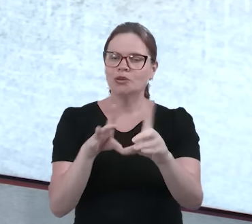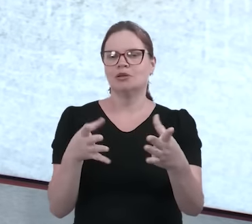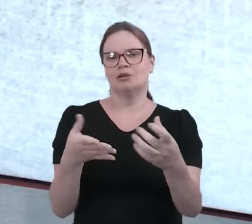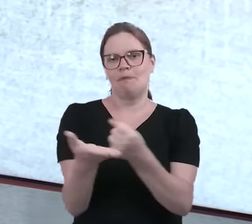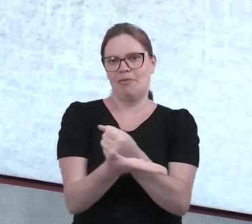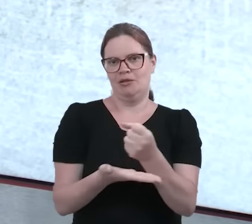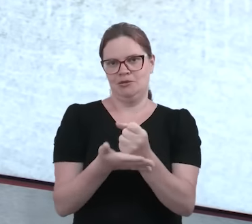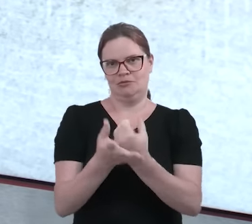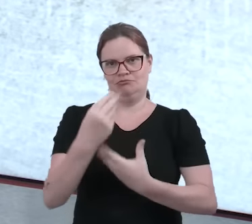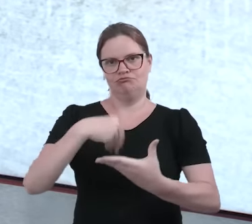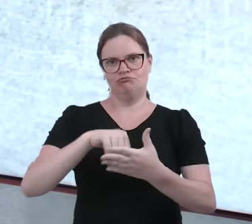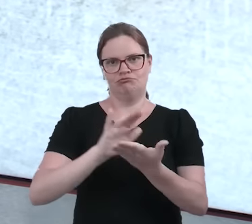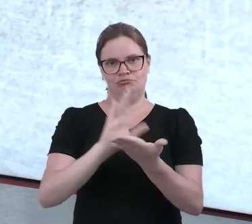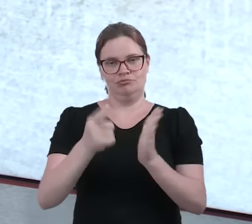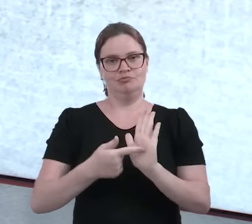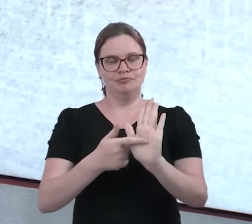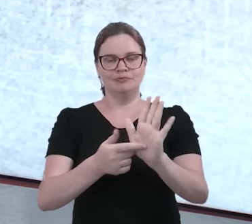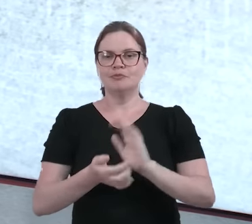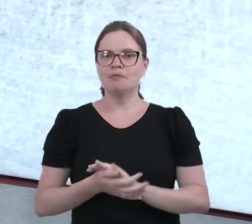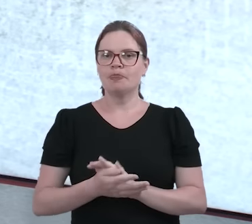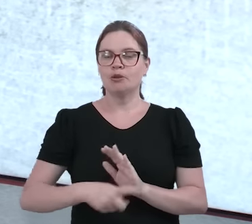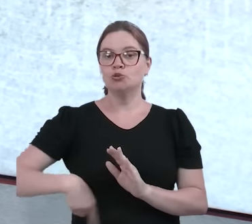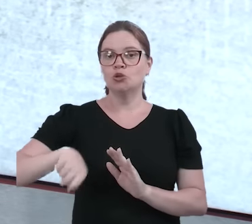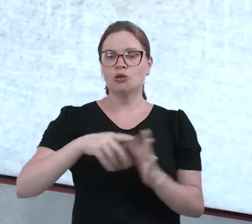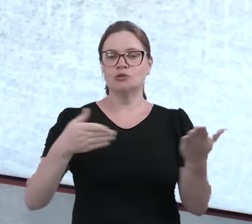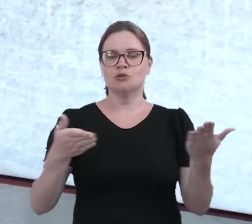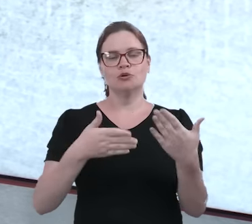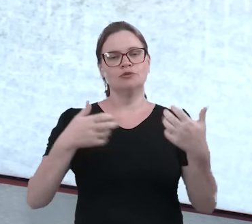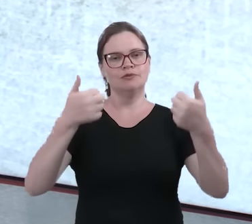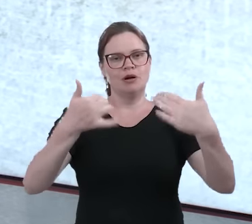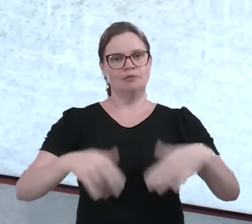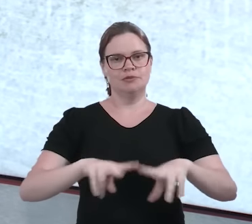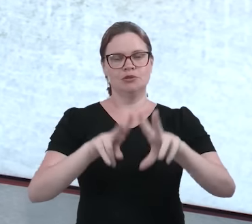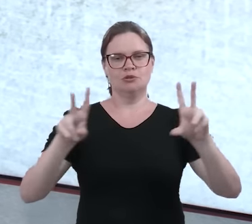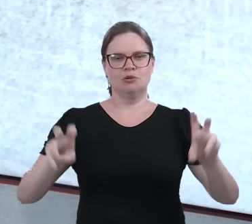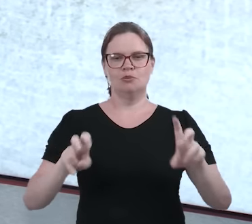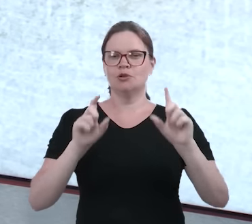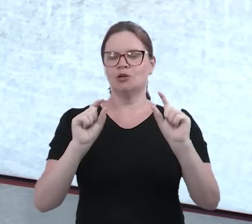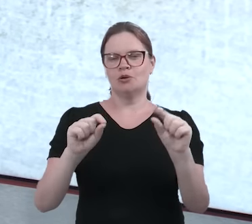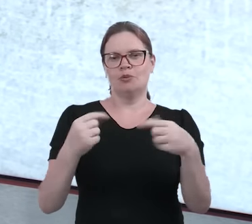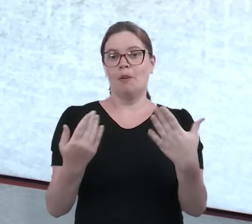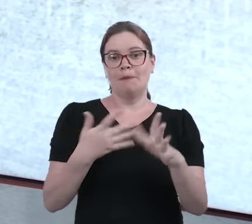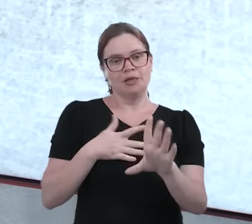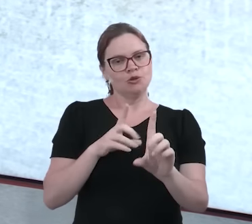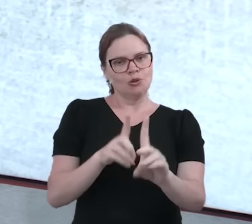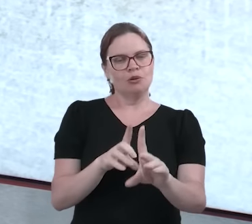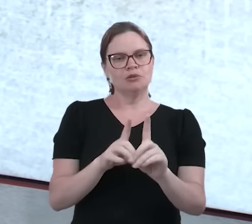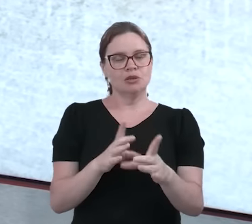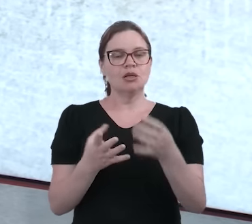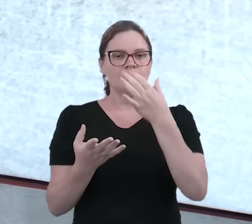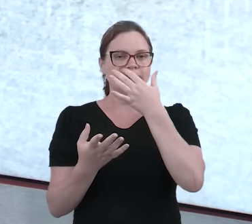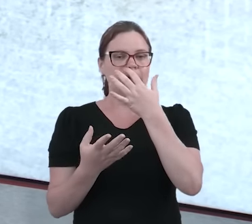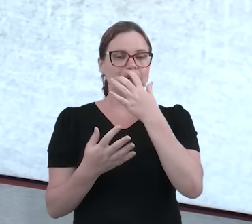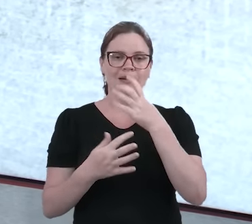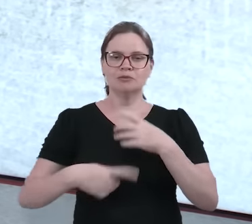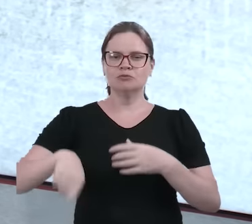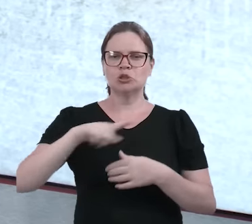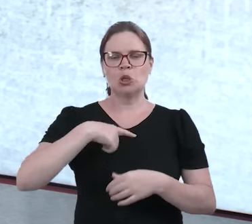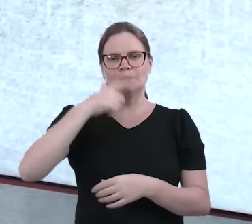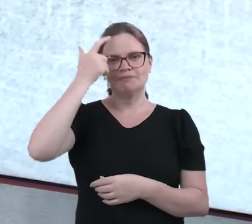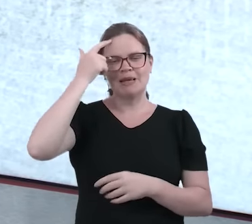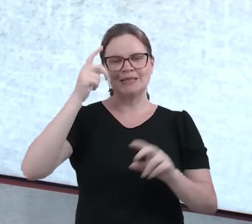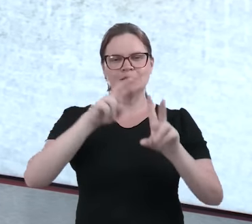hoje aqui vamos fazer uma abordagem sobre mais um aspecto de uma doutrina básica da Bíblia, que é a questão de